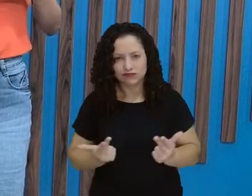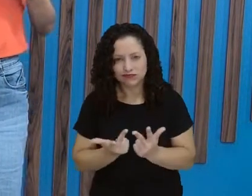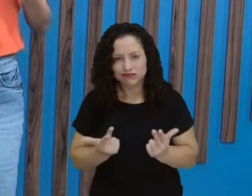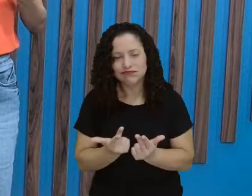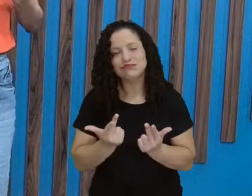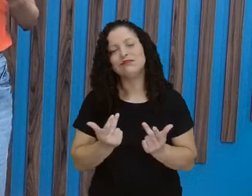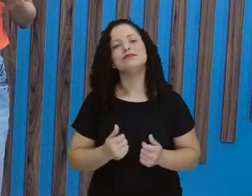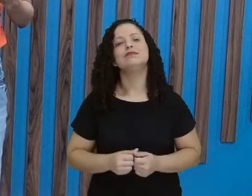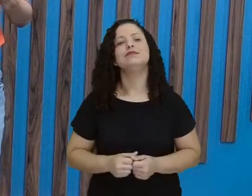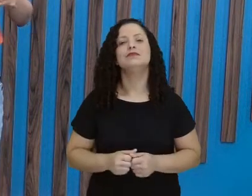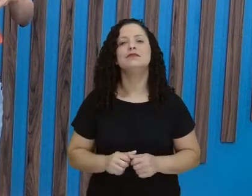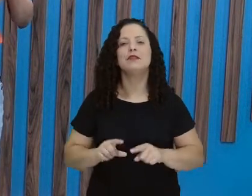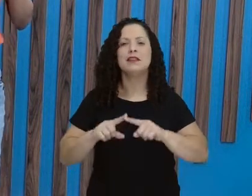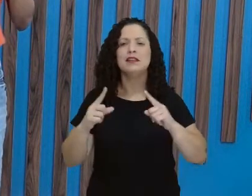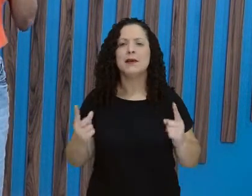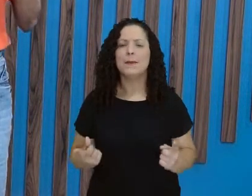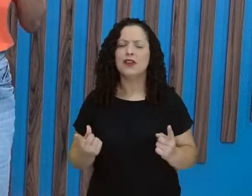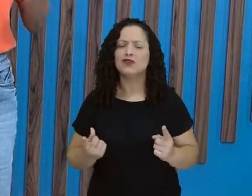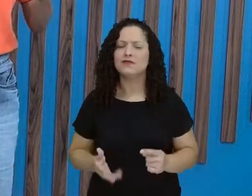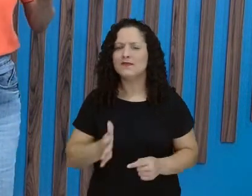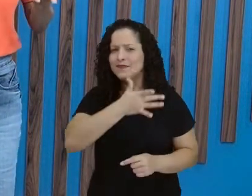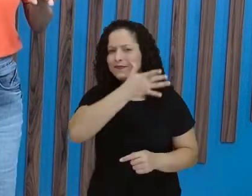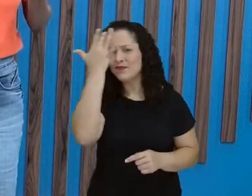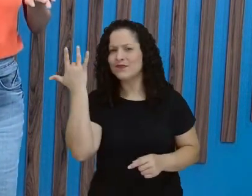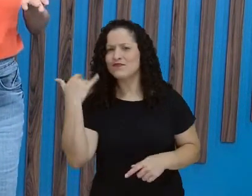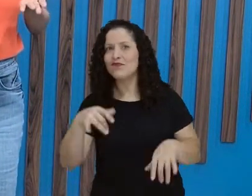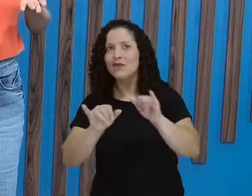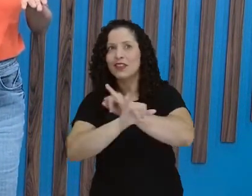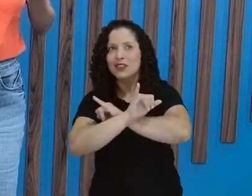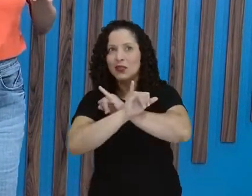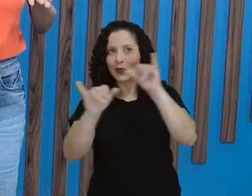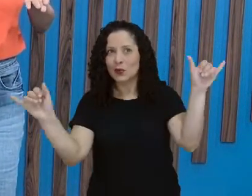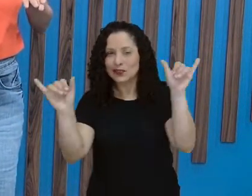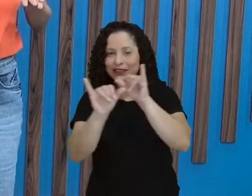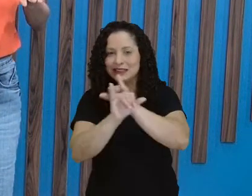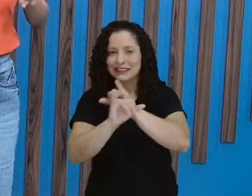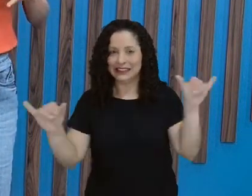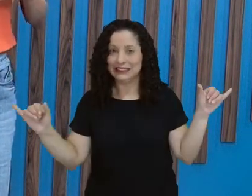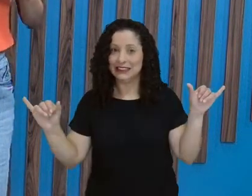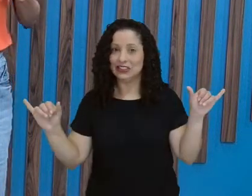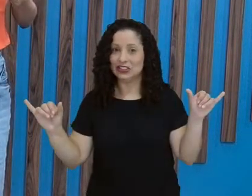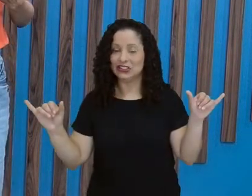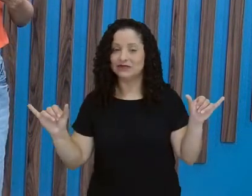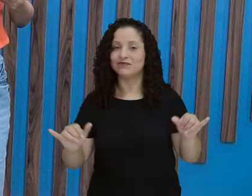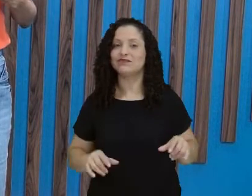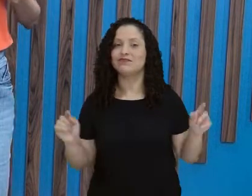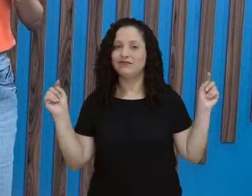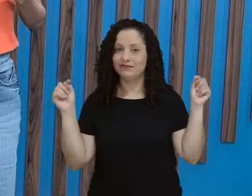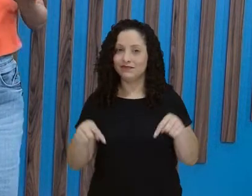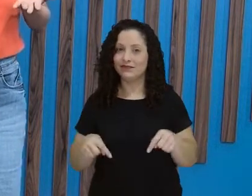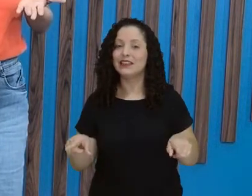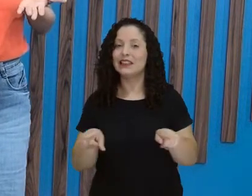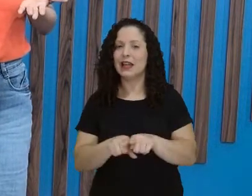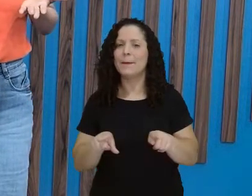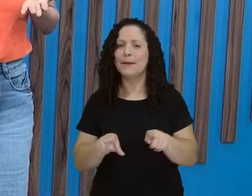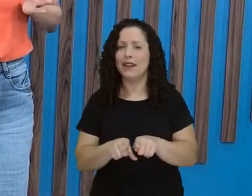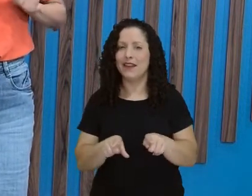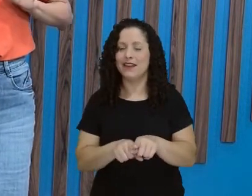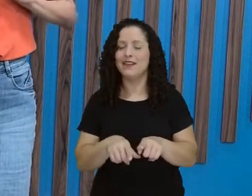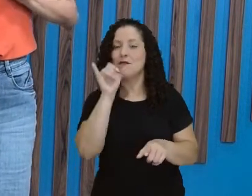E talvez as pessoas que faziam a notícia desse jornal também eram